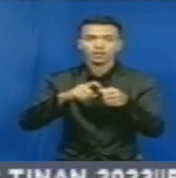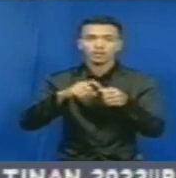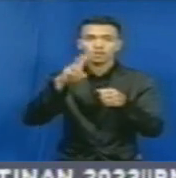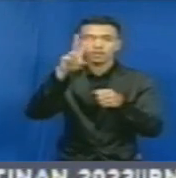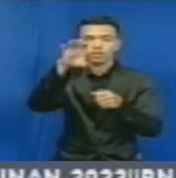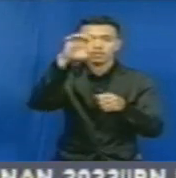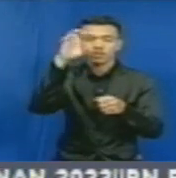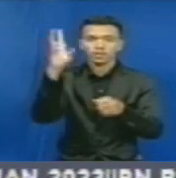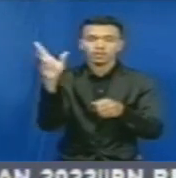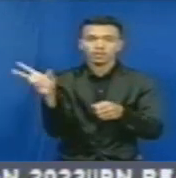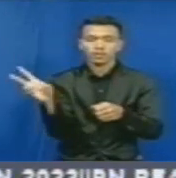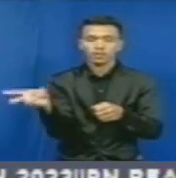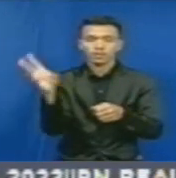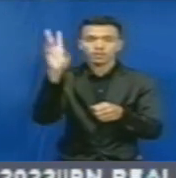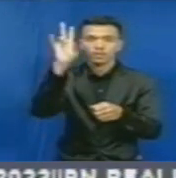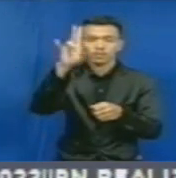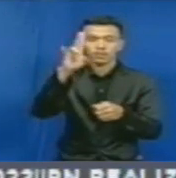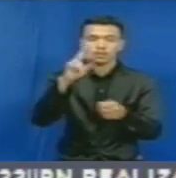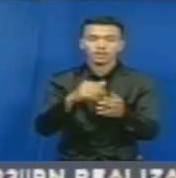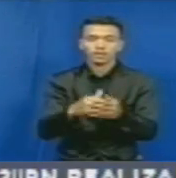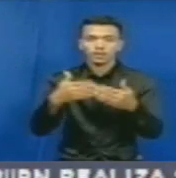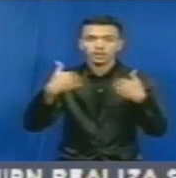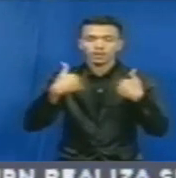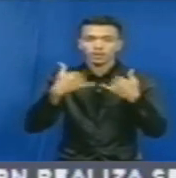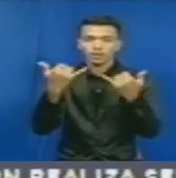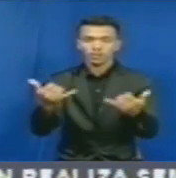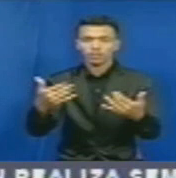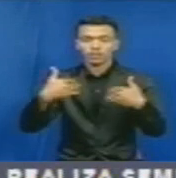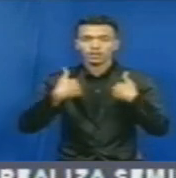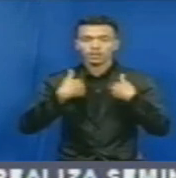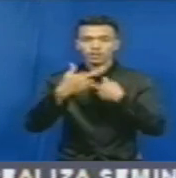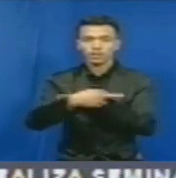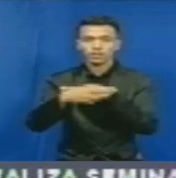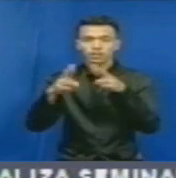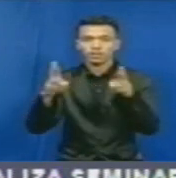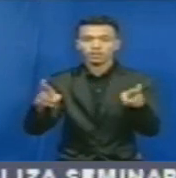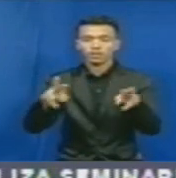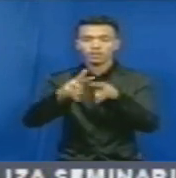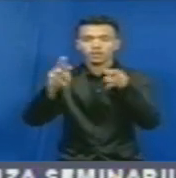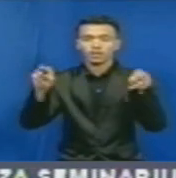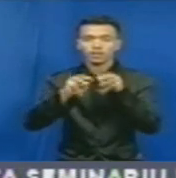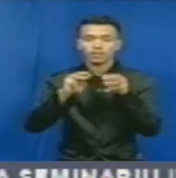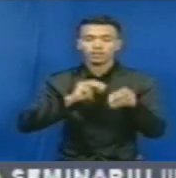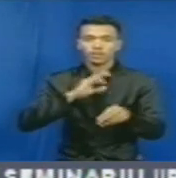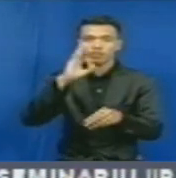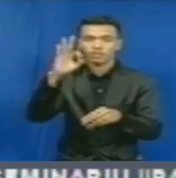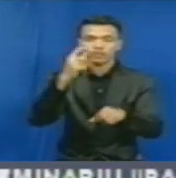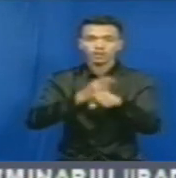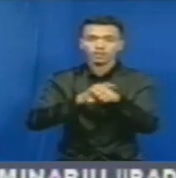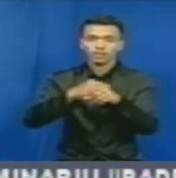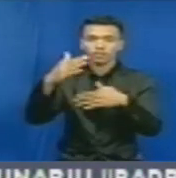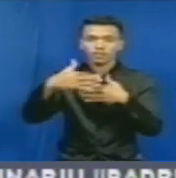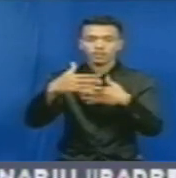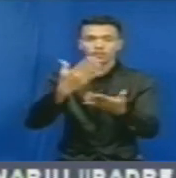257 sakas nebemaka descarrega iha armazen Centro de Social Inclusão Município de Manufahe. A tempo bada kita se distribui